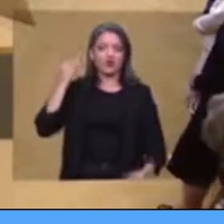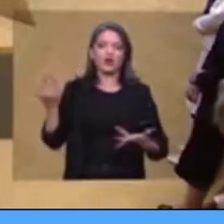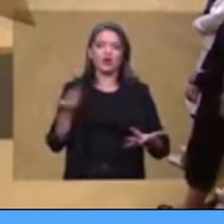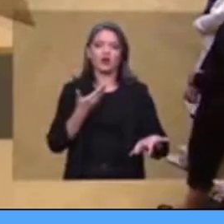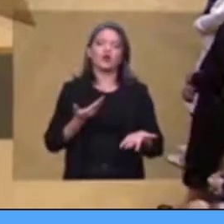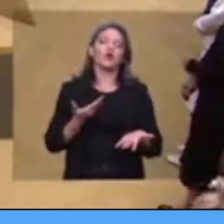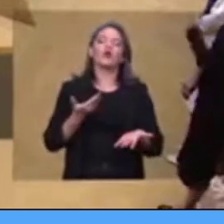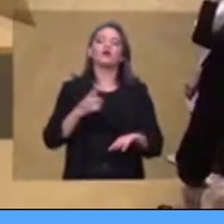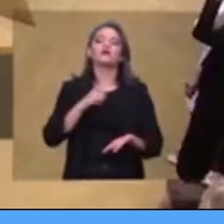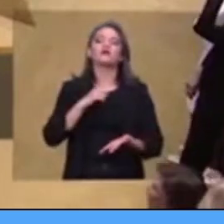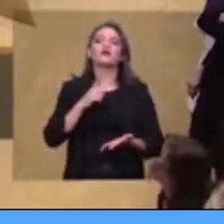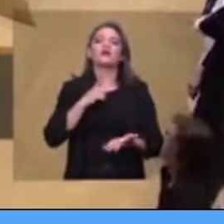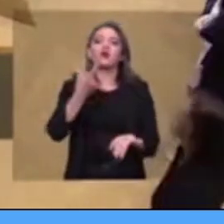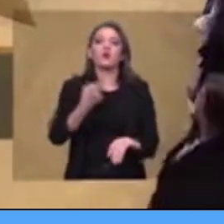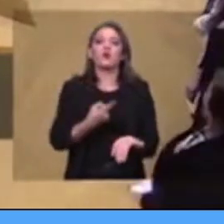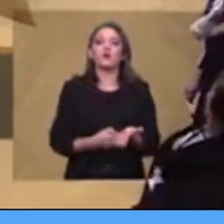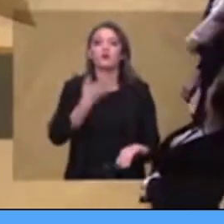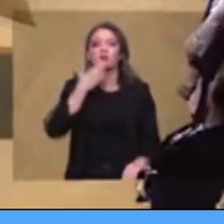Supremo Tribunal Federal.